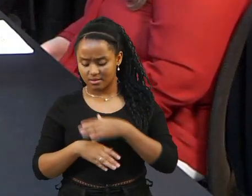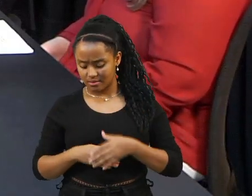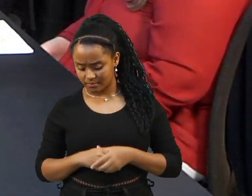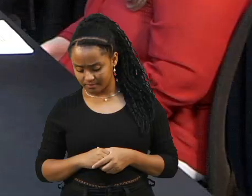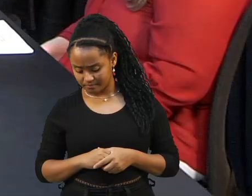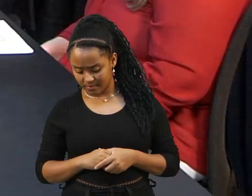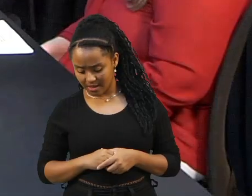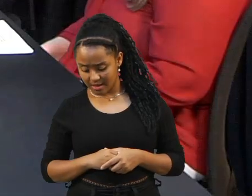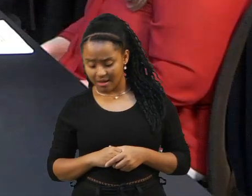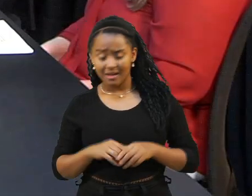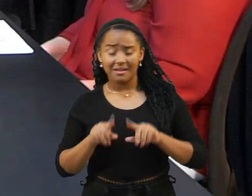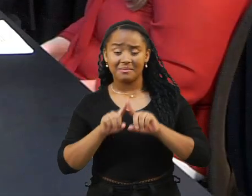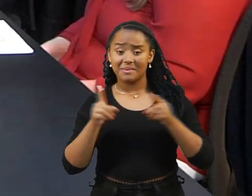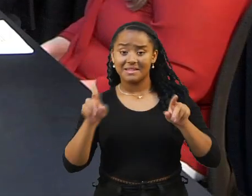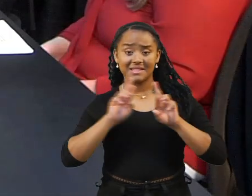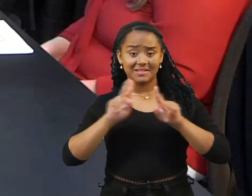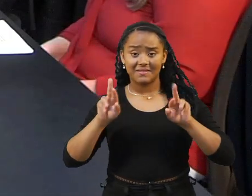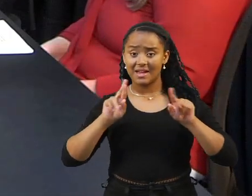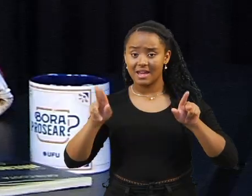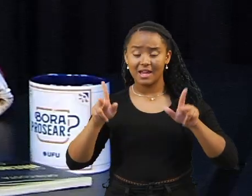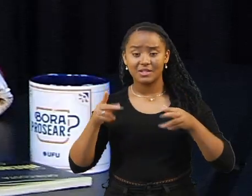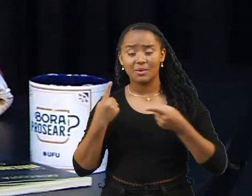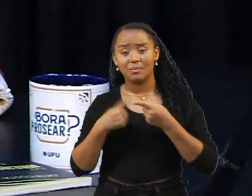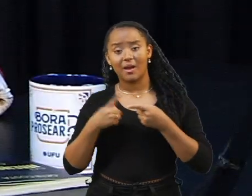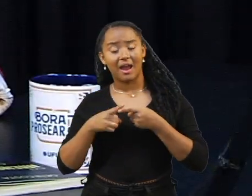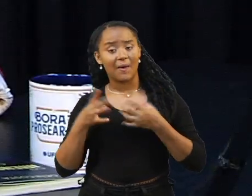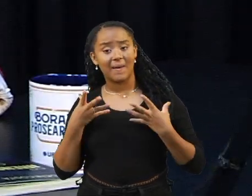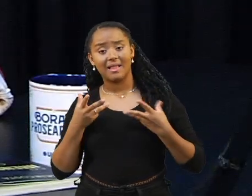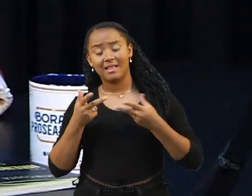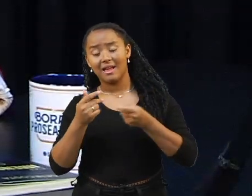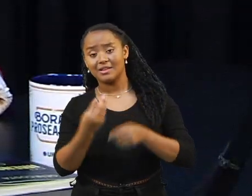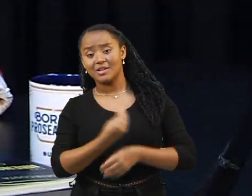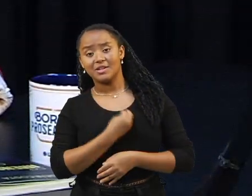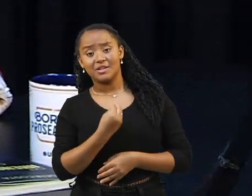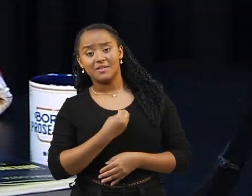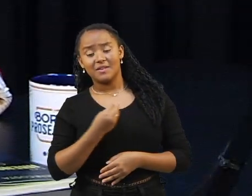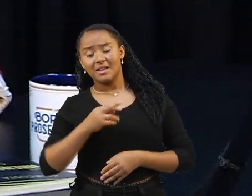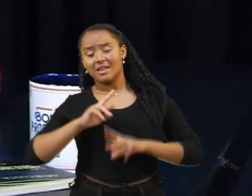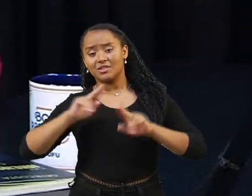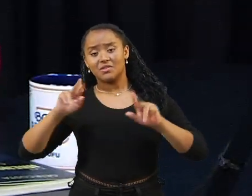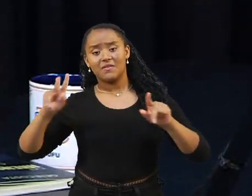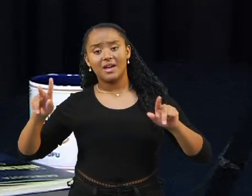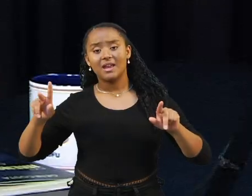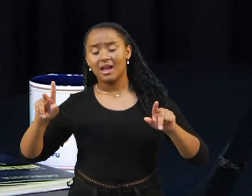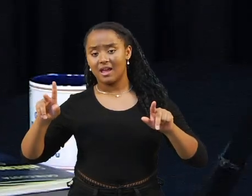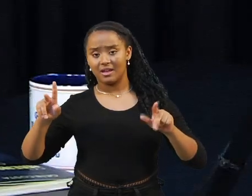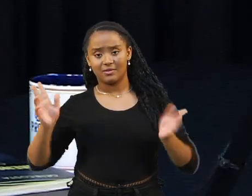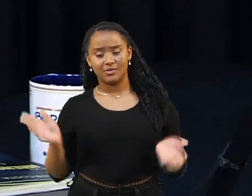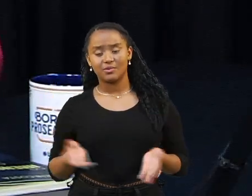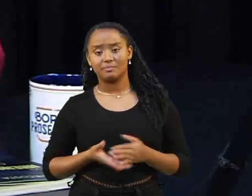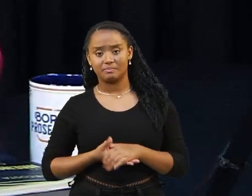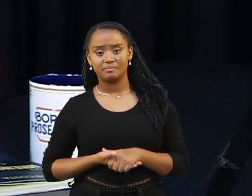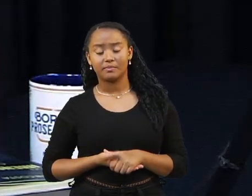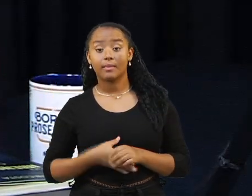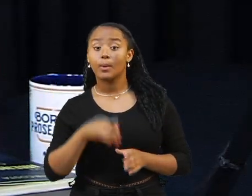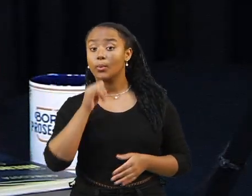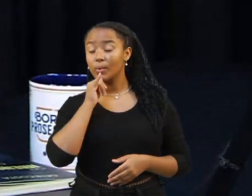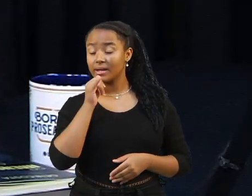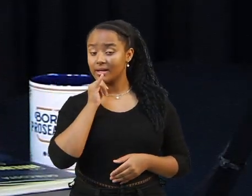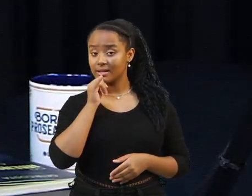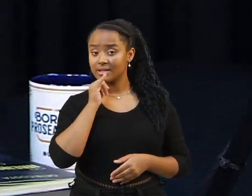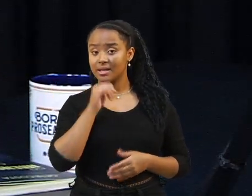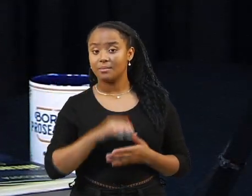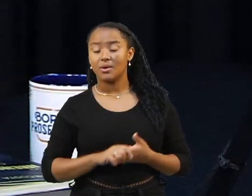inusitada. Não é isso. A qualidade de vida é muito mais do que esses avanços. Então, por